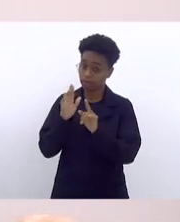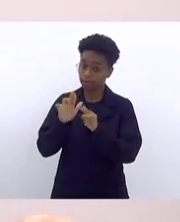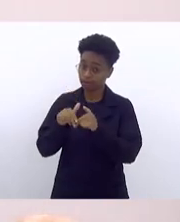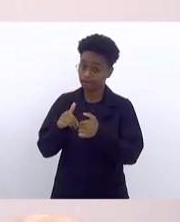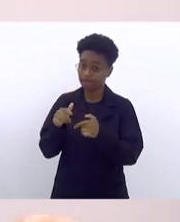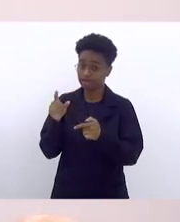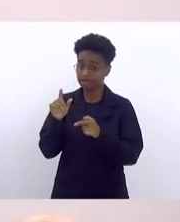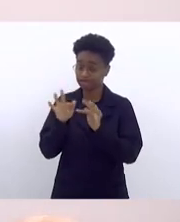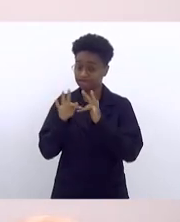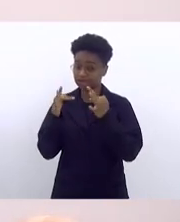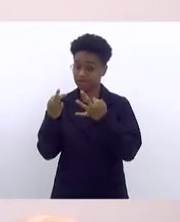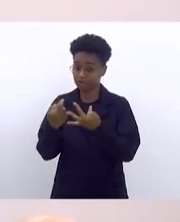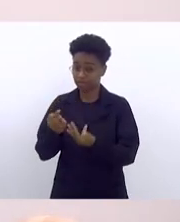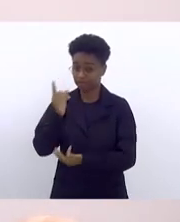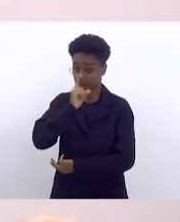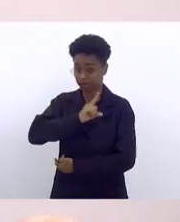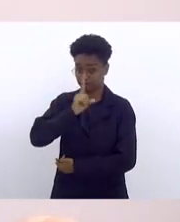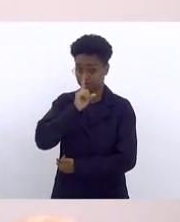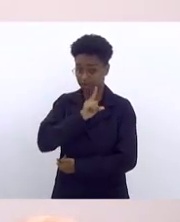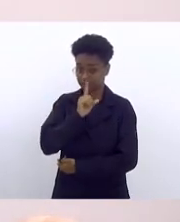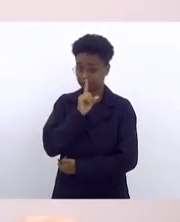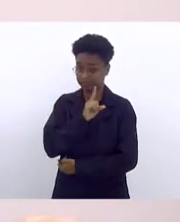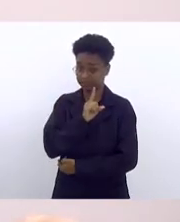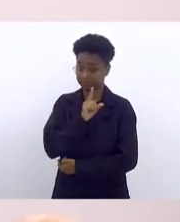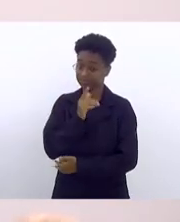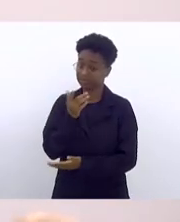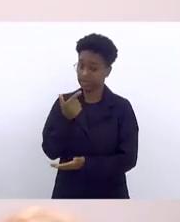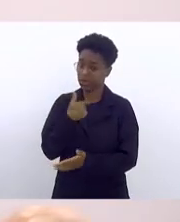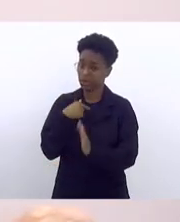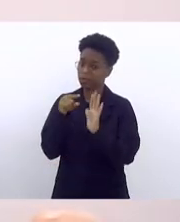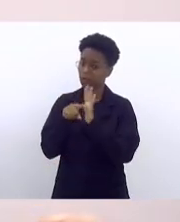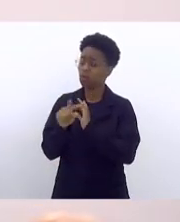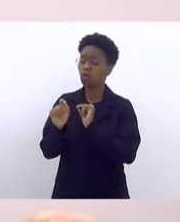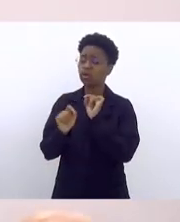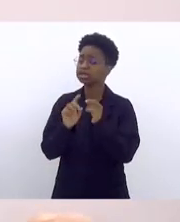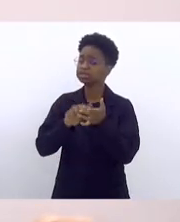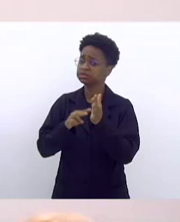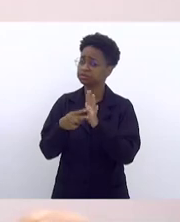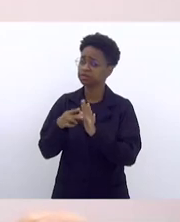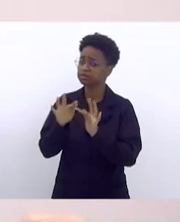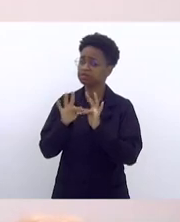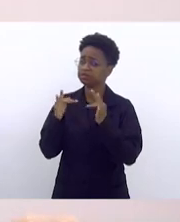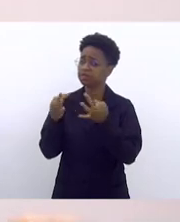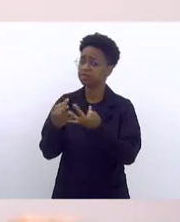desajustada e eu quero questionar o que é uma família desajustada